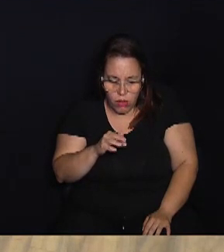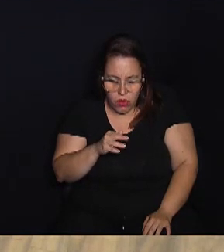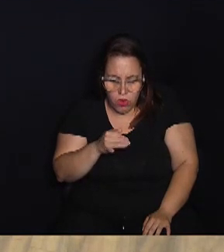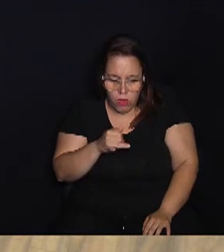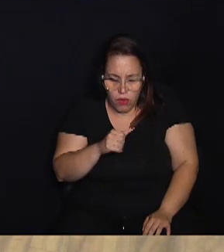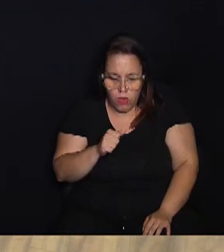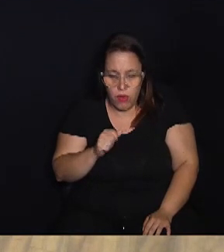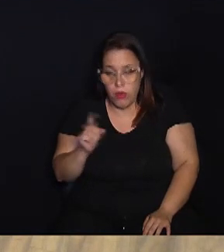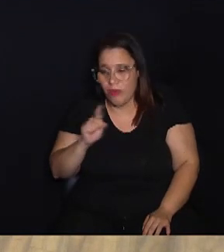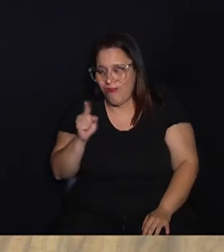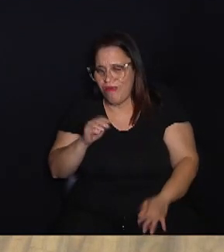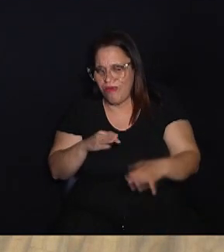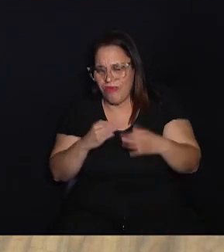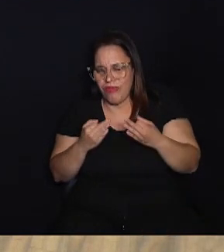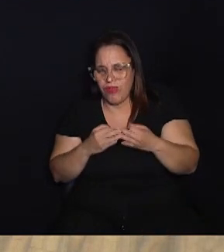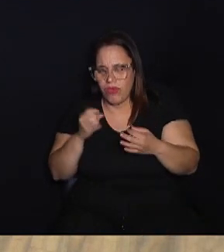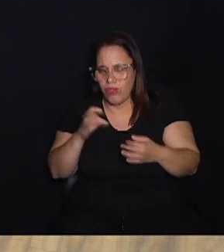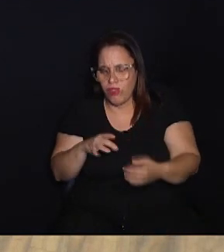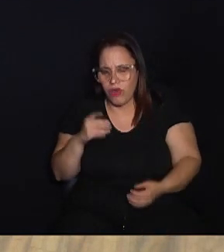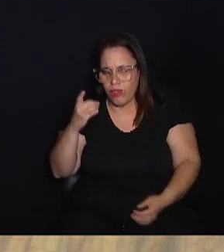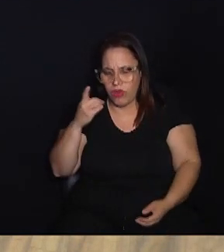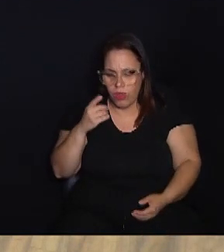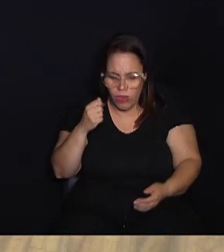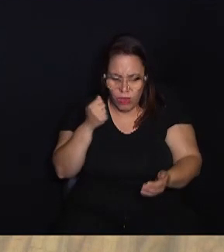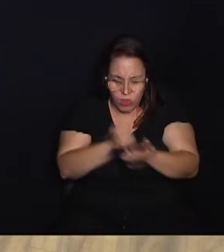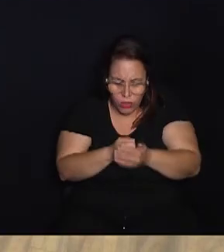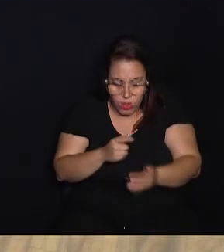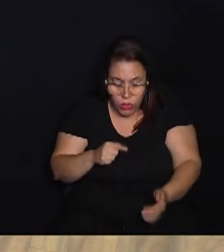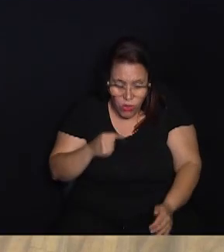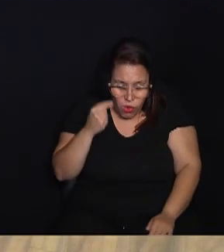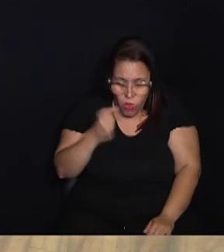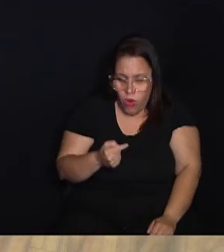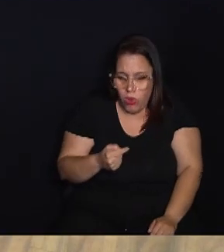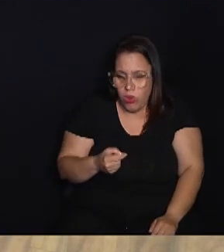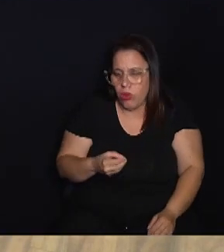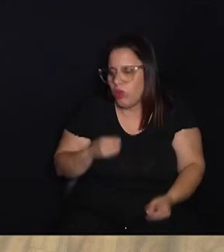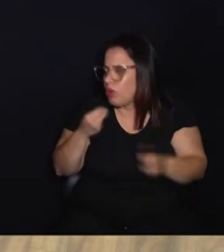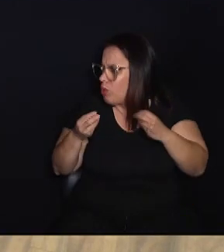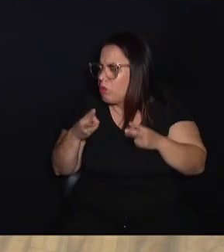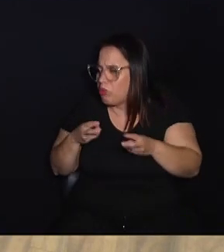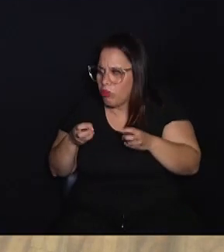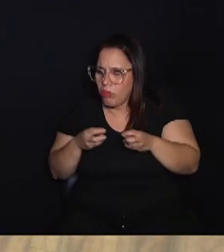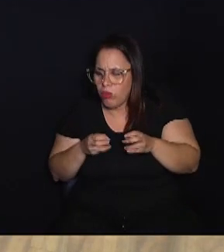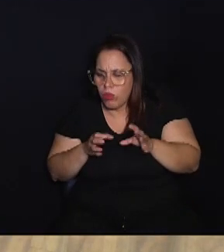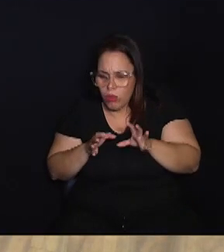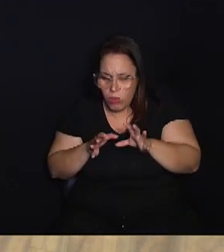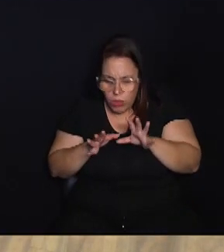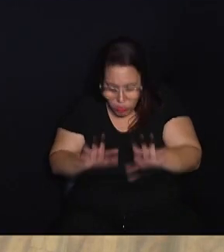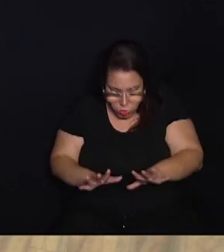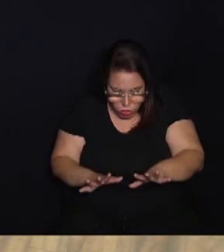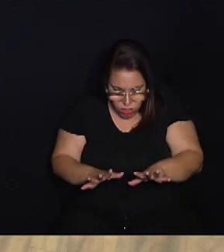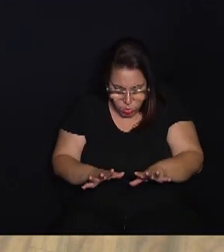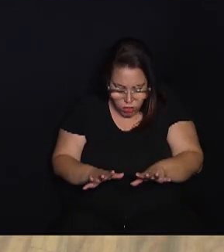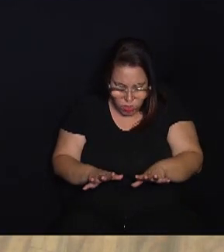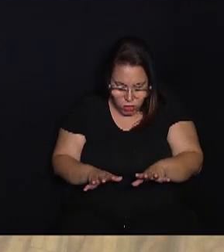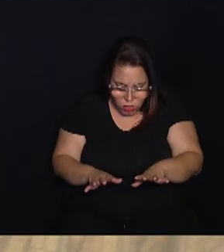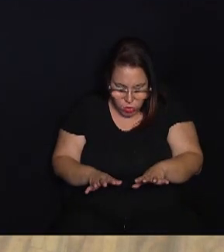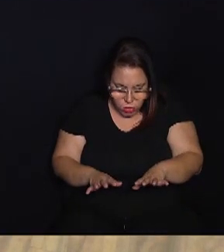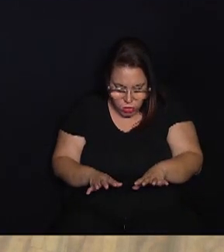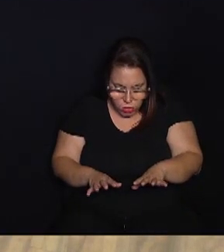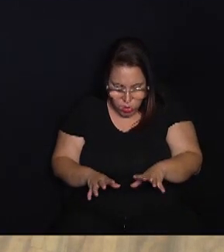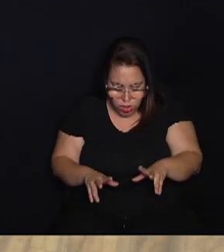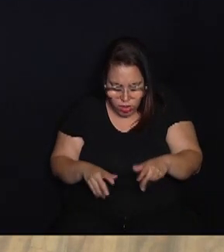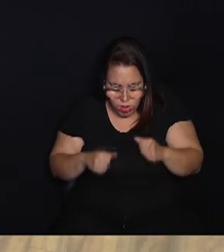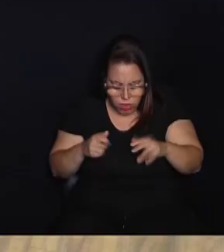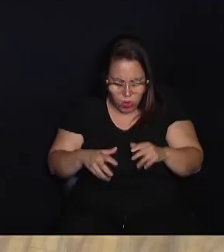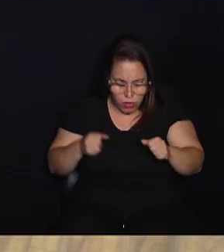se não, se exclusivamente o dinheiro tem que ir para um outro lugar, como é que você enxerga? Limitar isso ou uma questão de toda hora